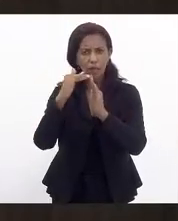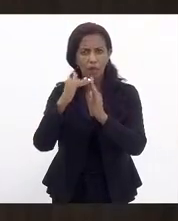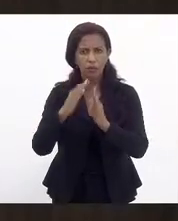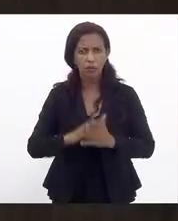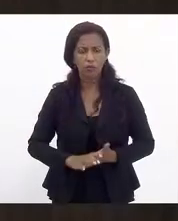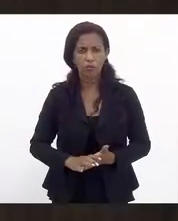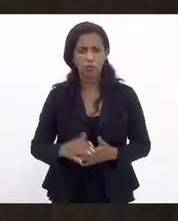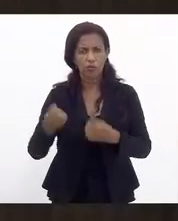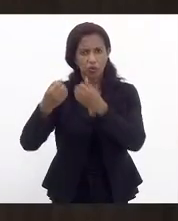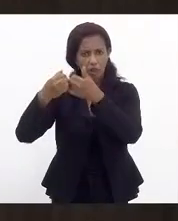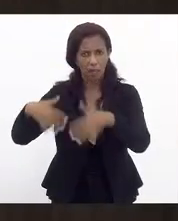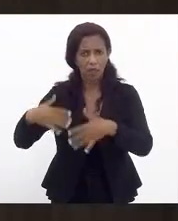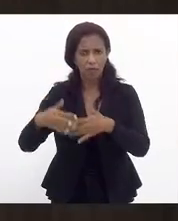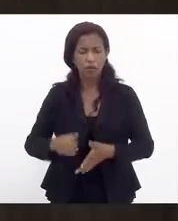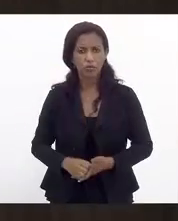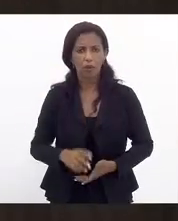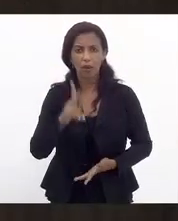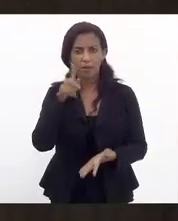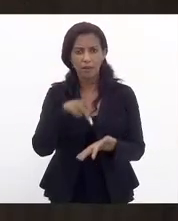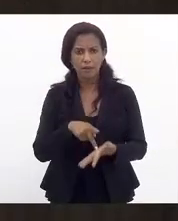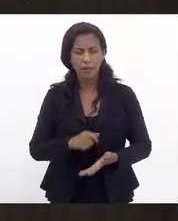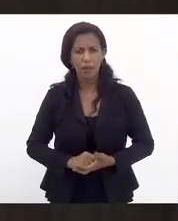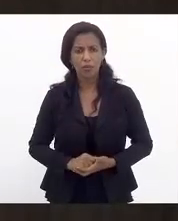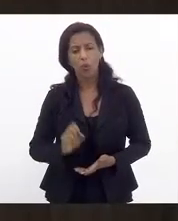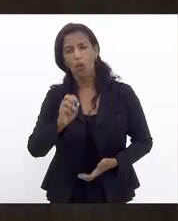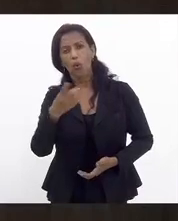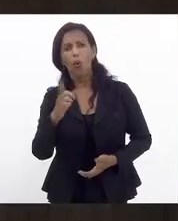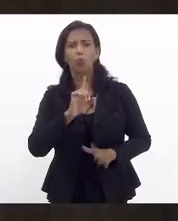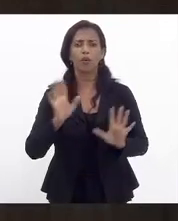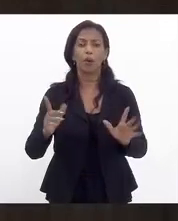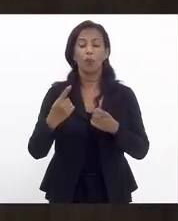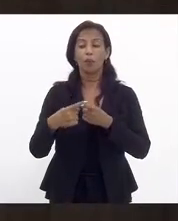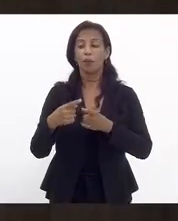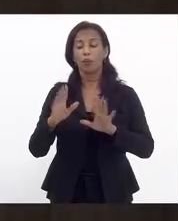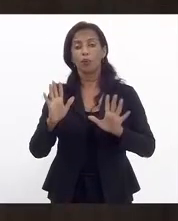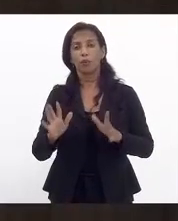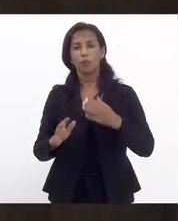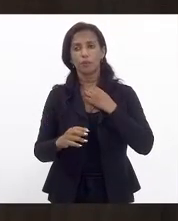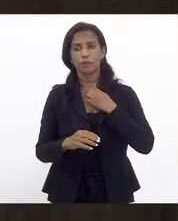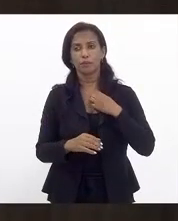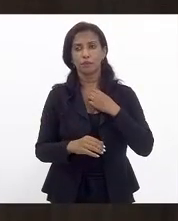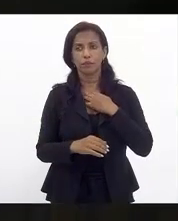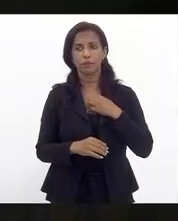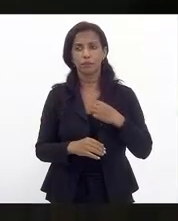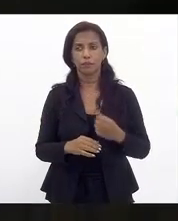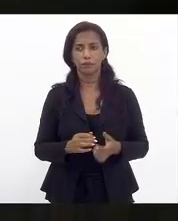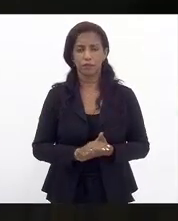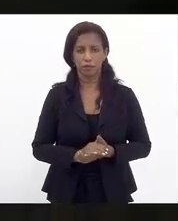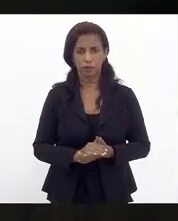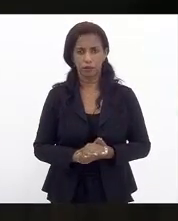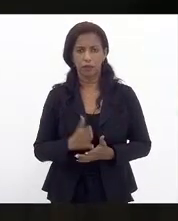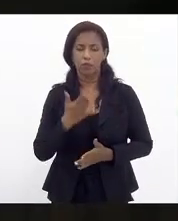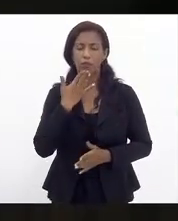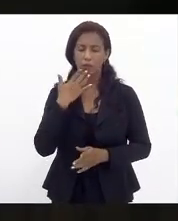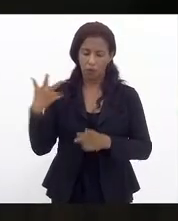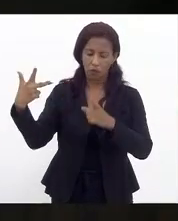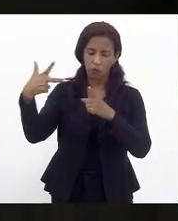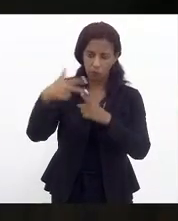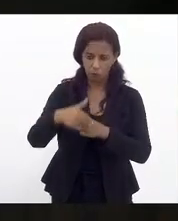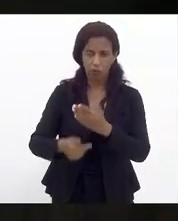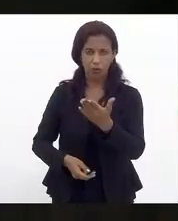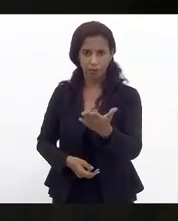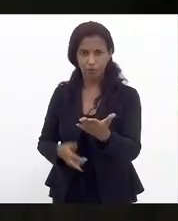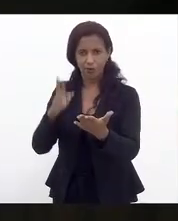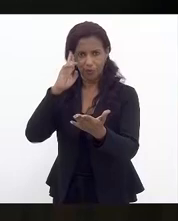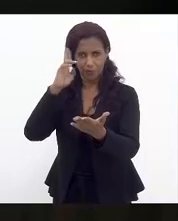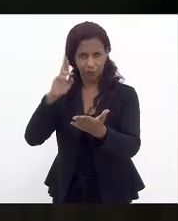Ela já tá no teto de gasto é certo ou não que nós falamos aqui hoje vamos Antônio seu Antônio vou lhe permite cortar